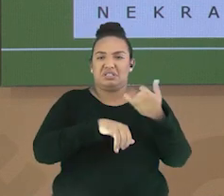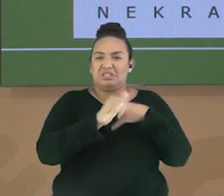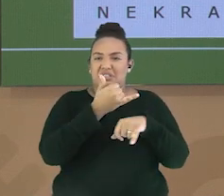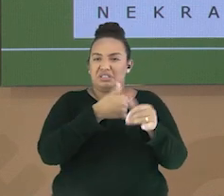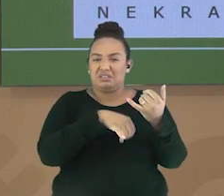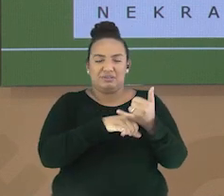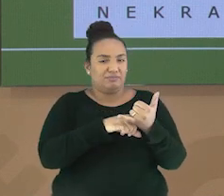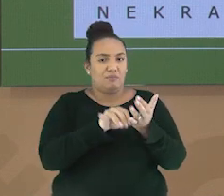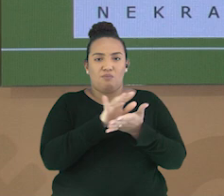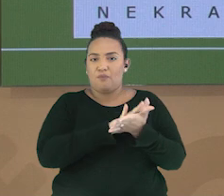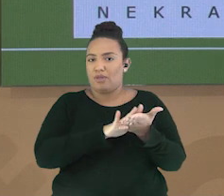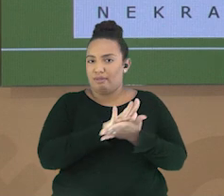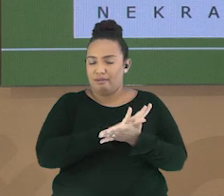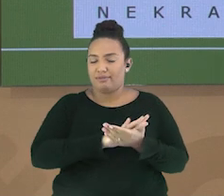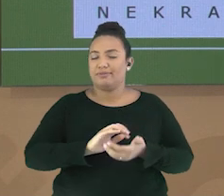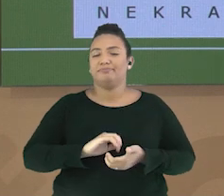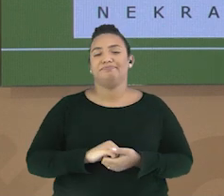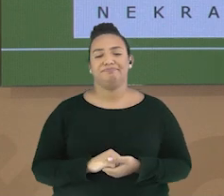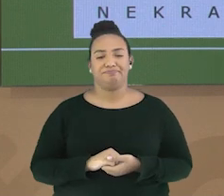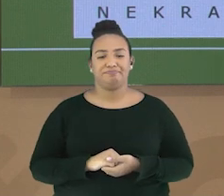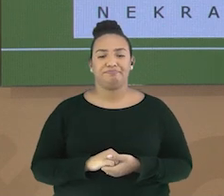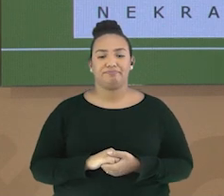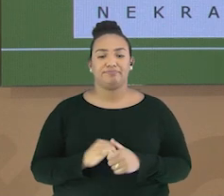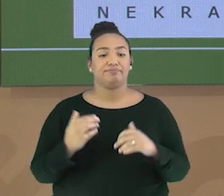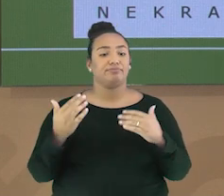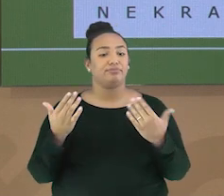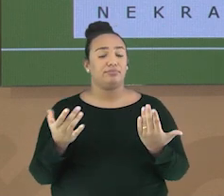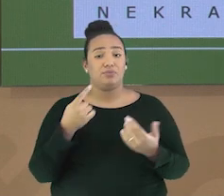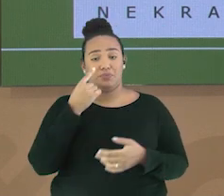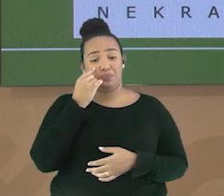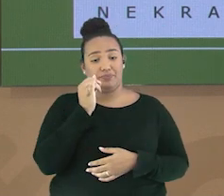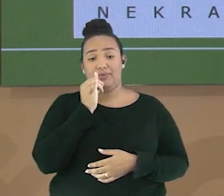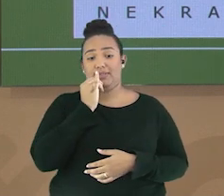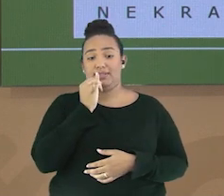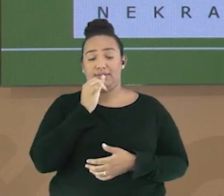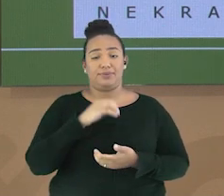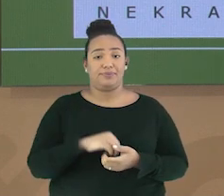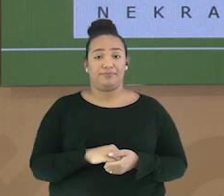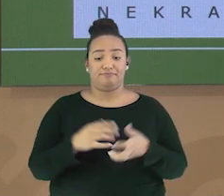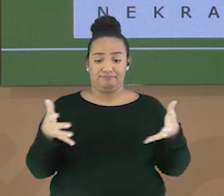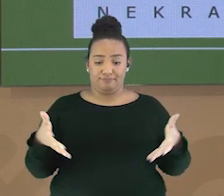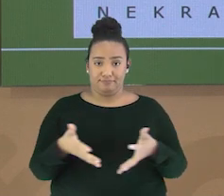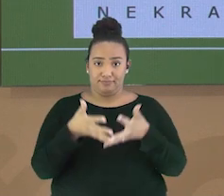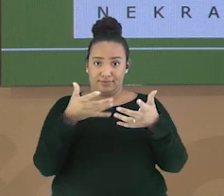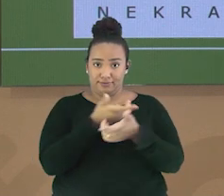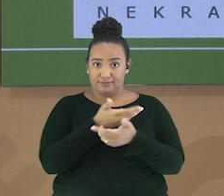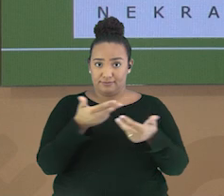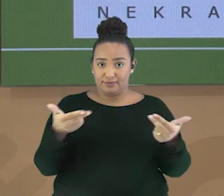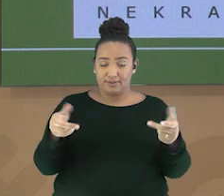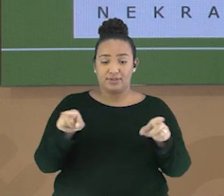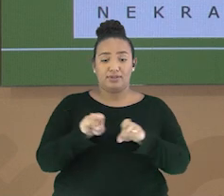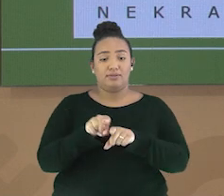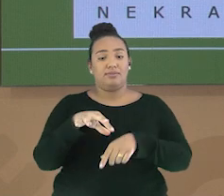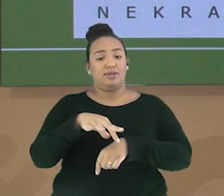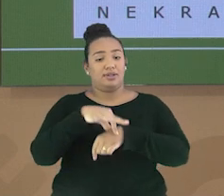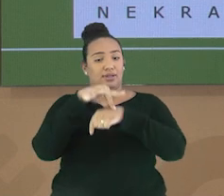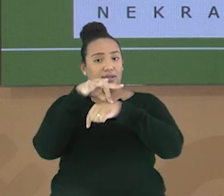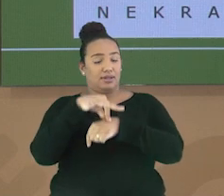a natureza. Assim, temos como, por exemplo, as verduras e as carnes em